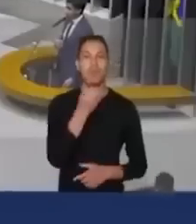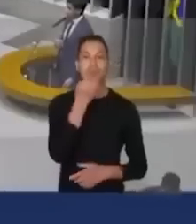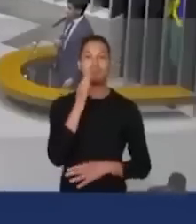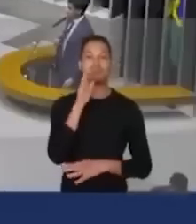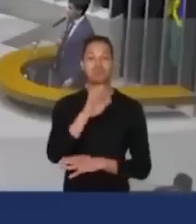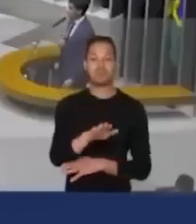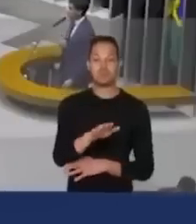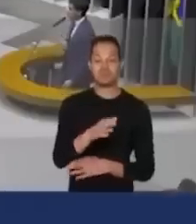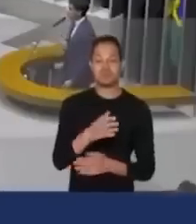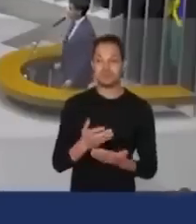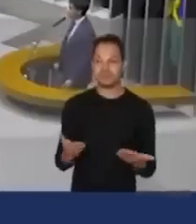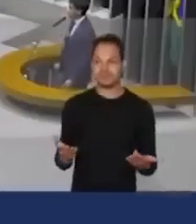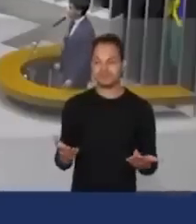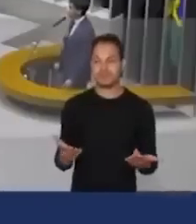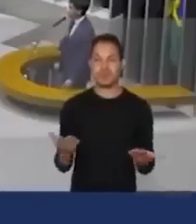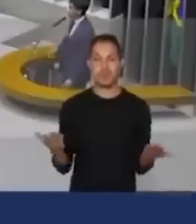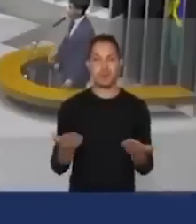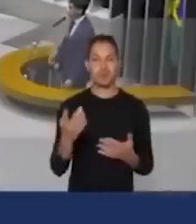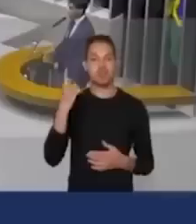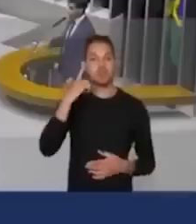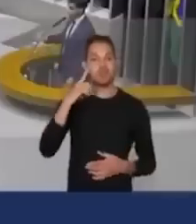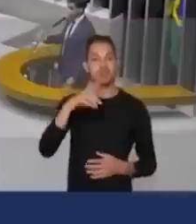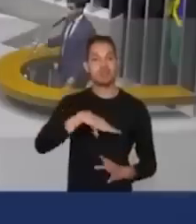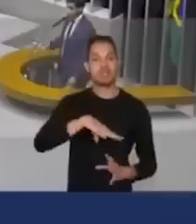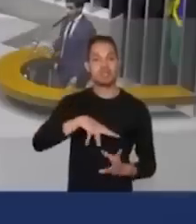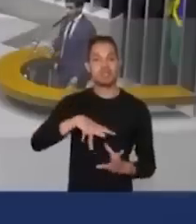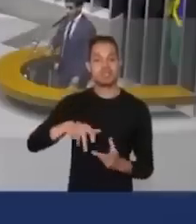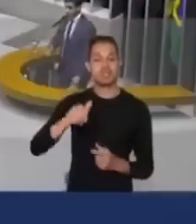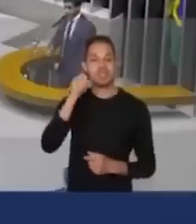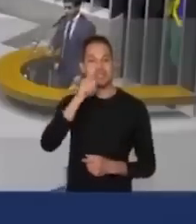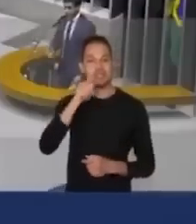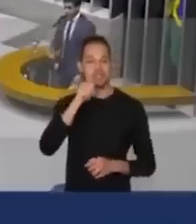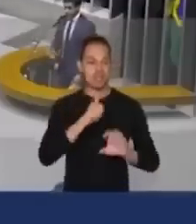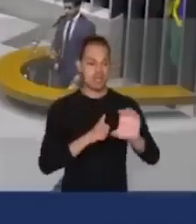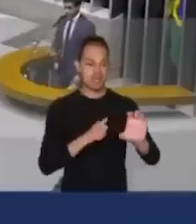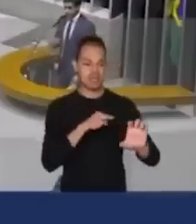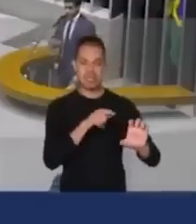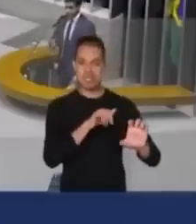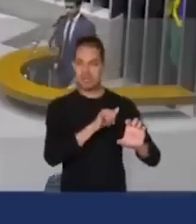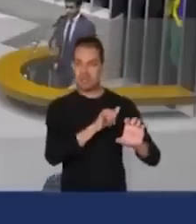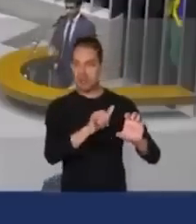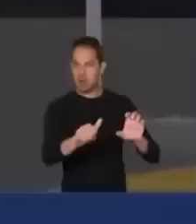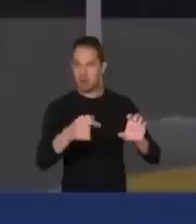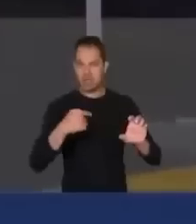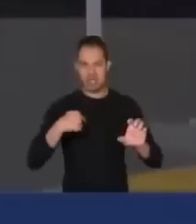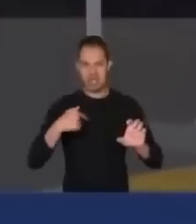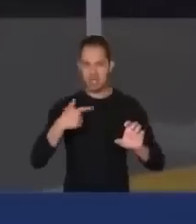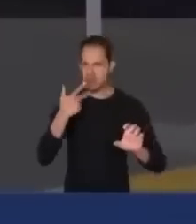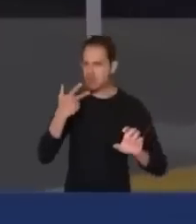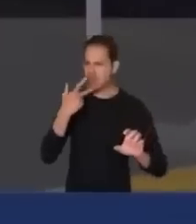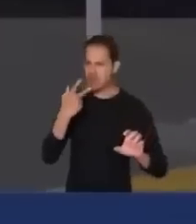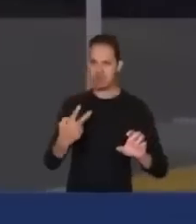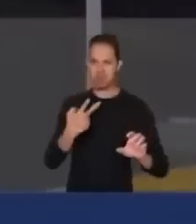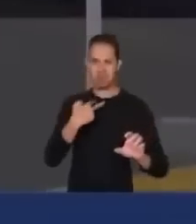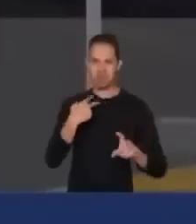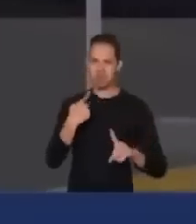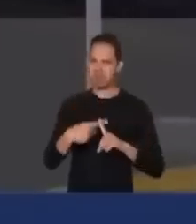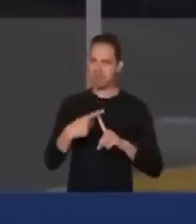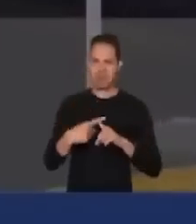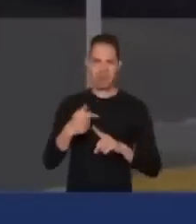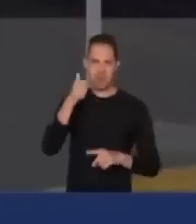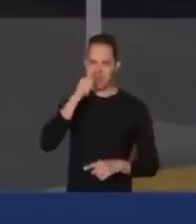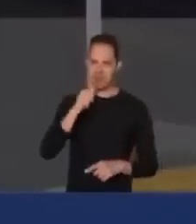a todos. Hoje, o Dia Internacional das Mulheres, a esquerda disse que eu não poderia falar porque eu não estava no meu local de